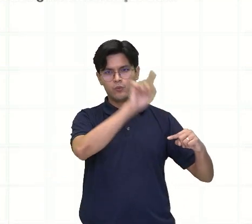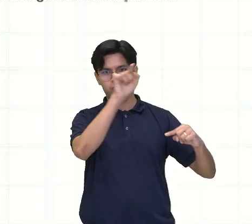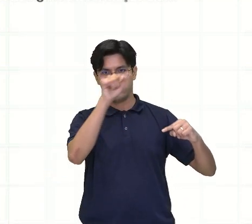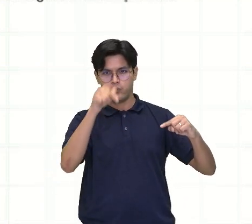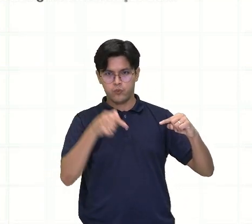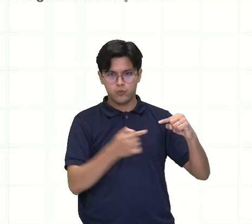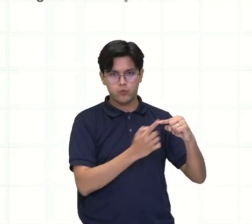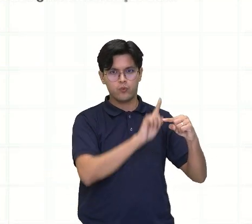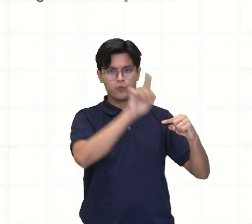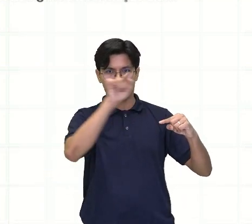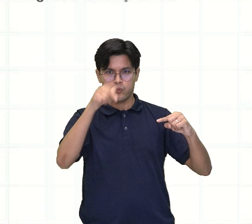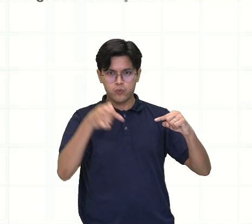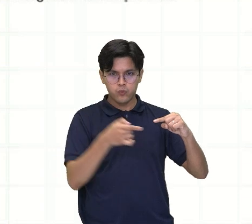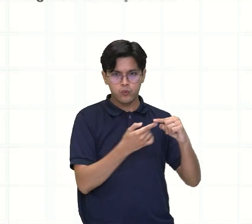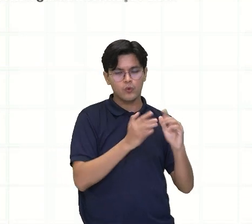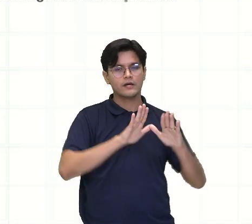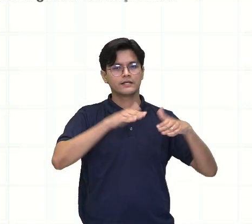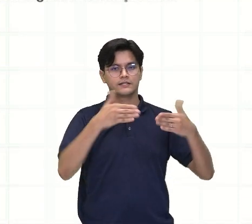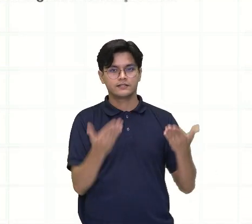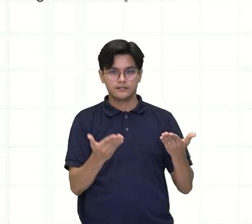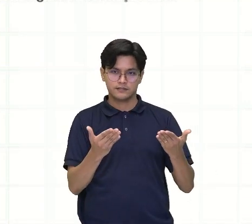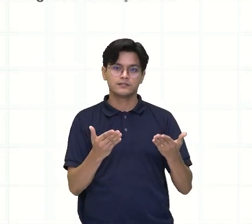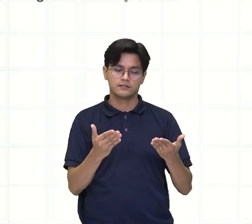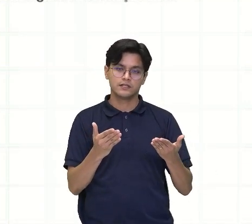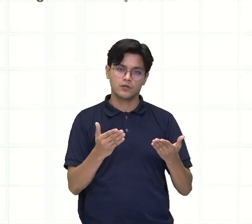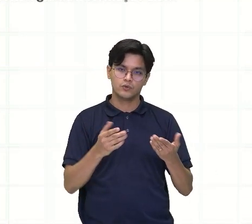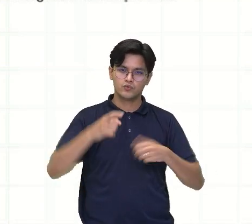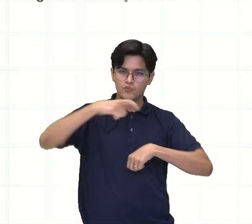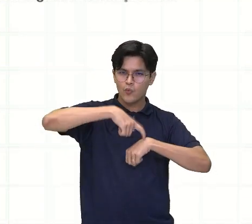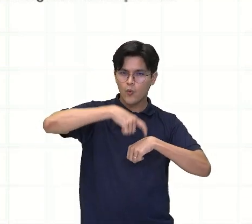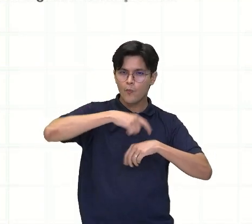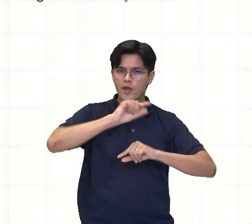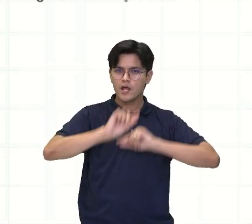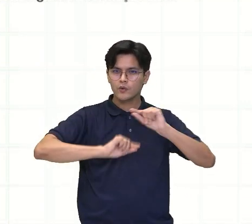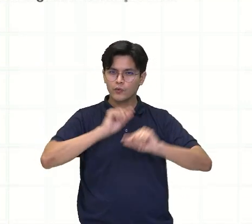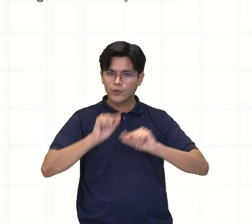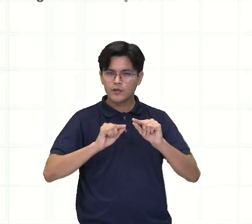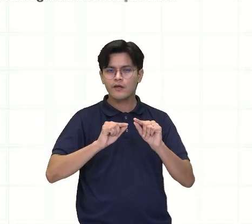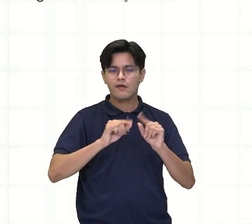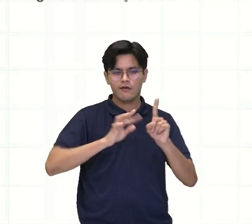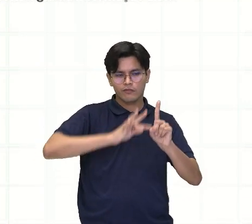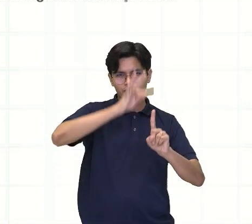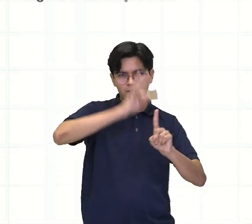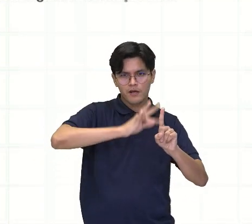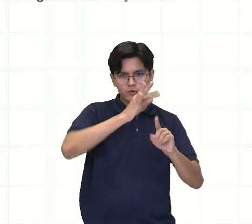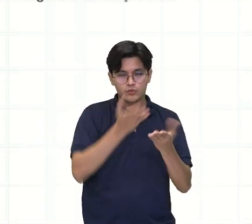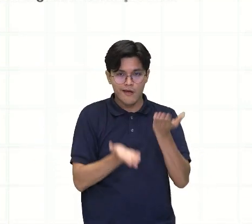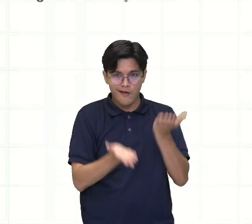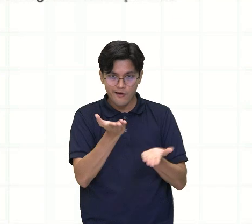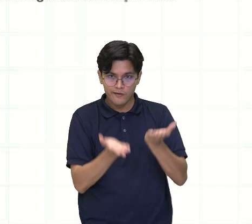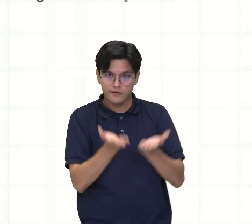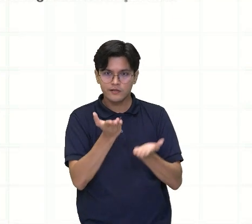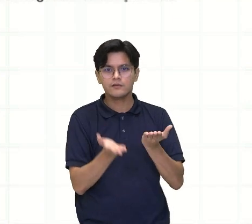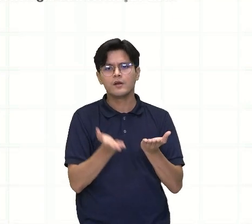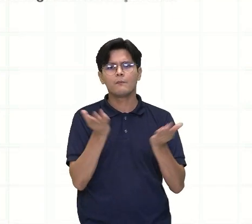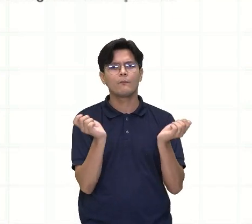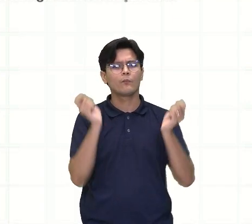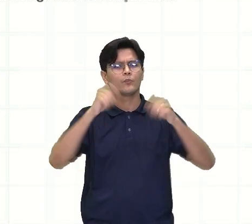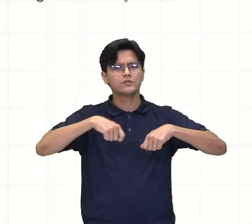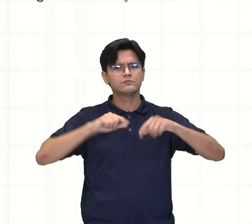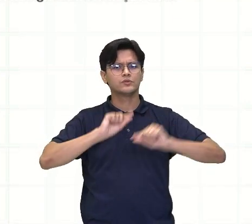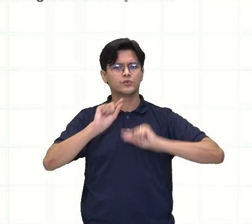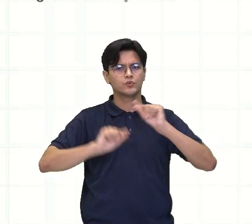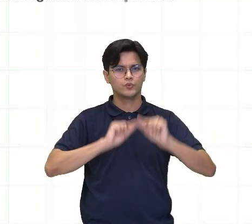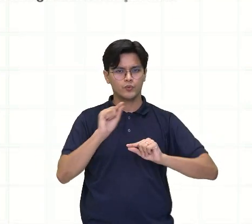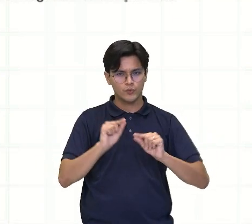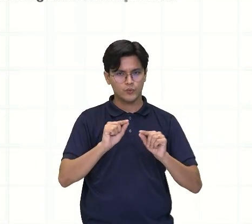uma temperatura constante, ali vai fazer o seu refrigerador o quê? Que a gente chama de dar